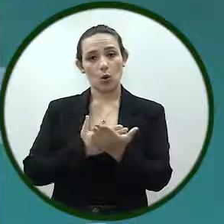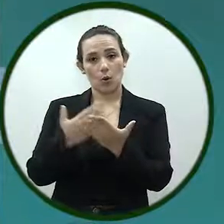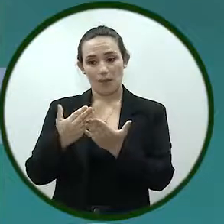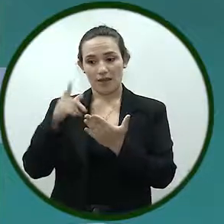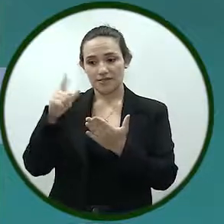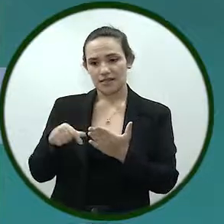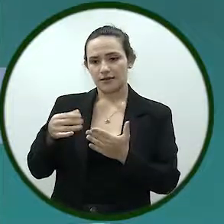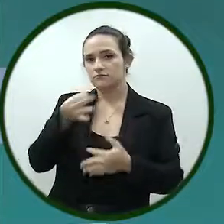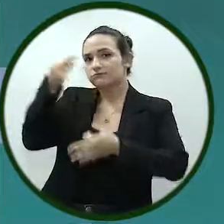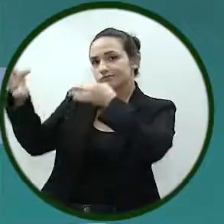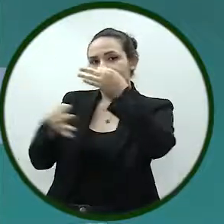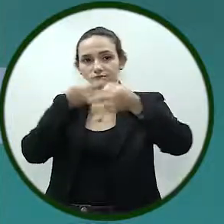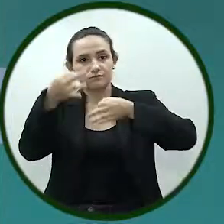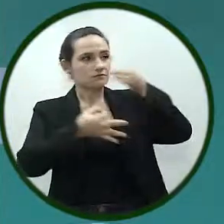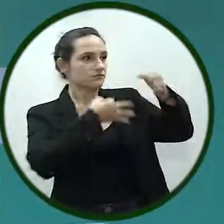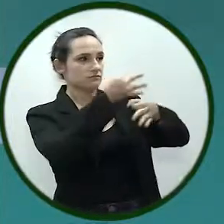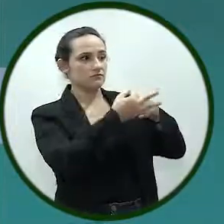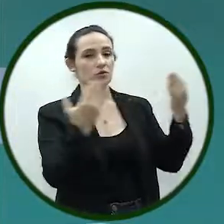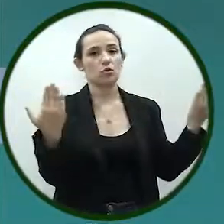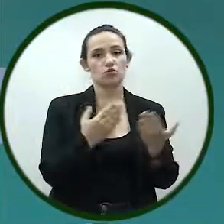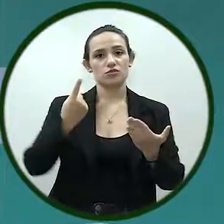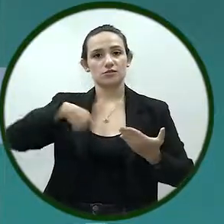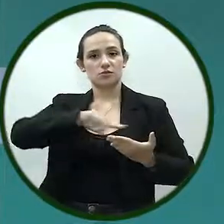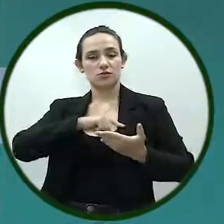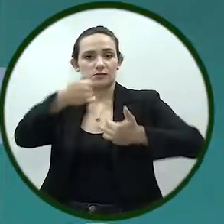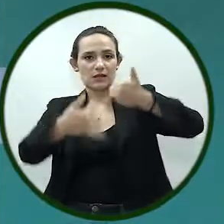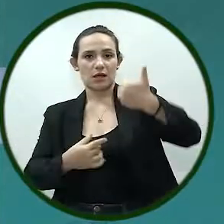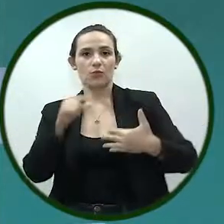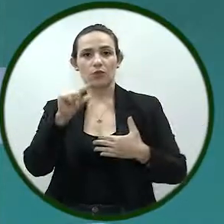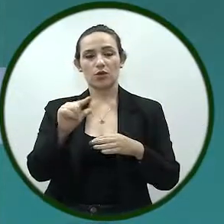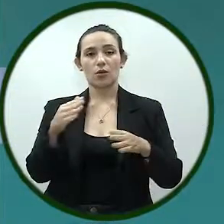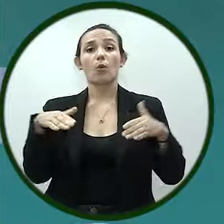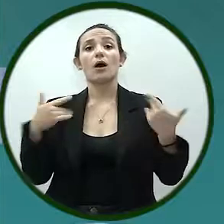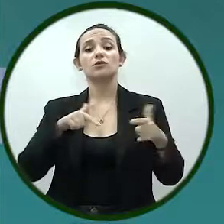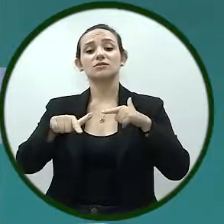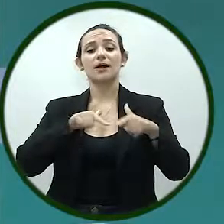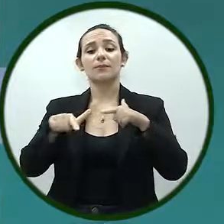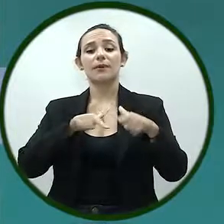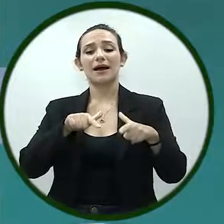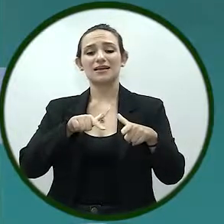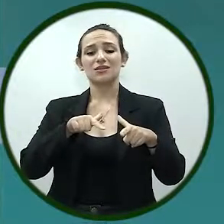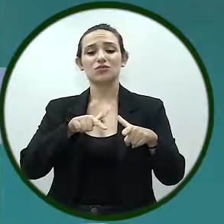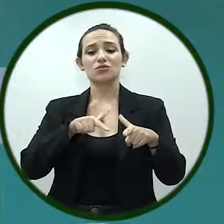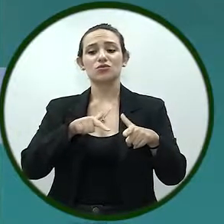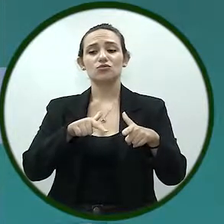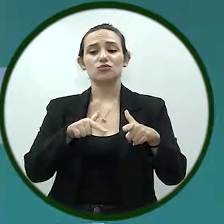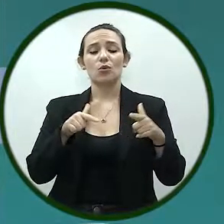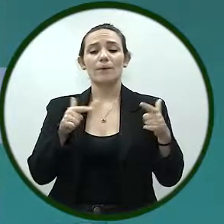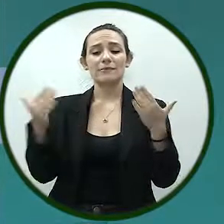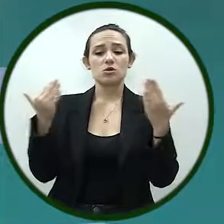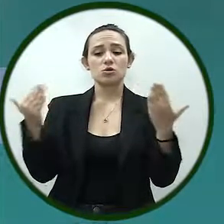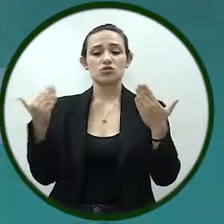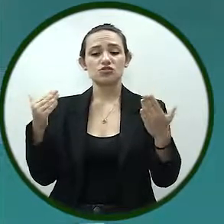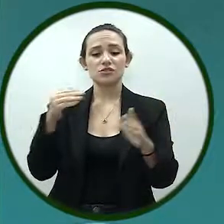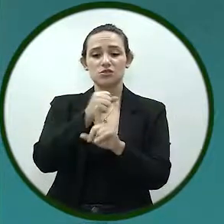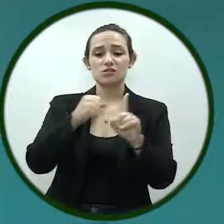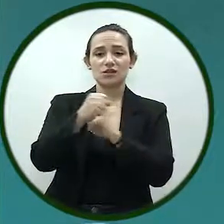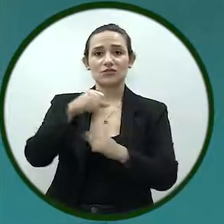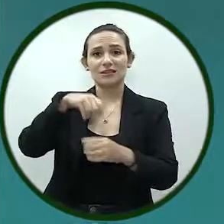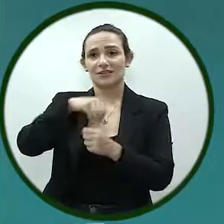Olá, começa agora o programa Considerações. Nessa edição, a gente vai falar sobre a atuação psicossocial no âmbito da violência, um tema